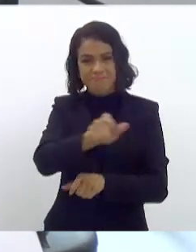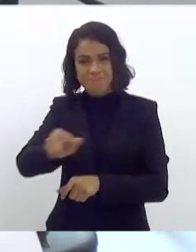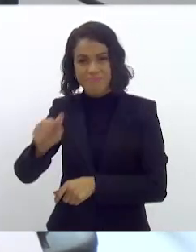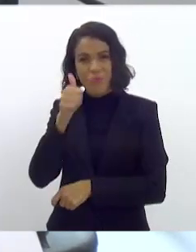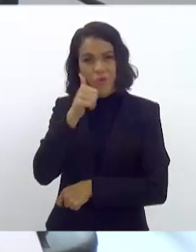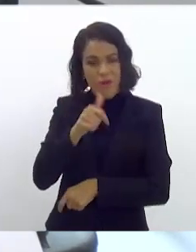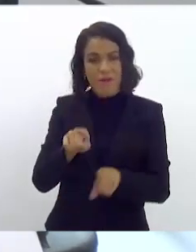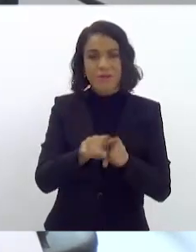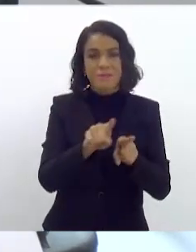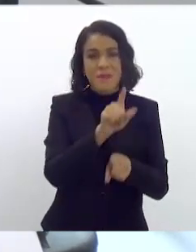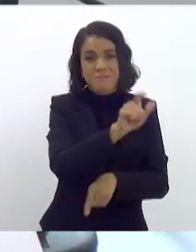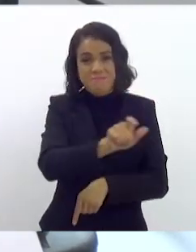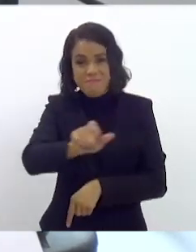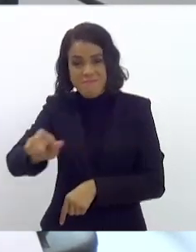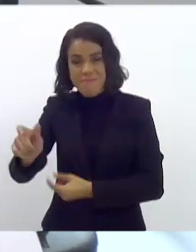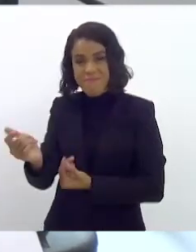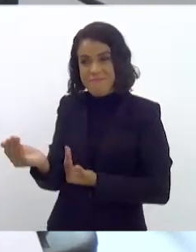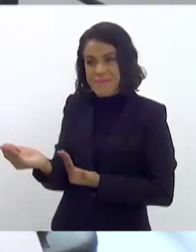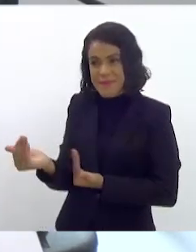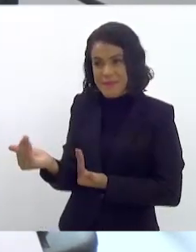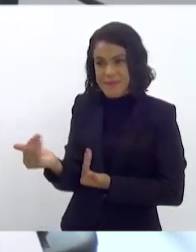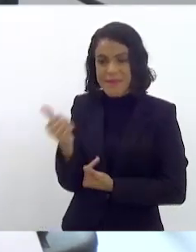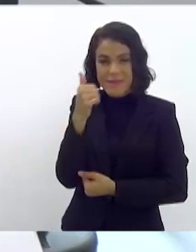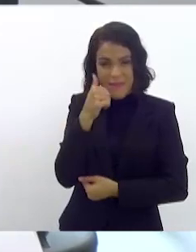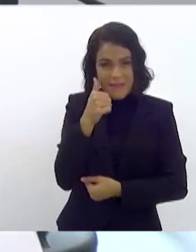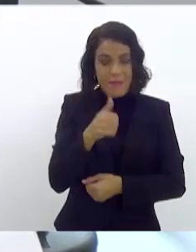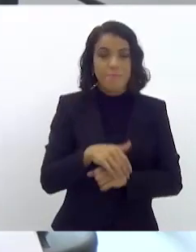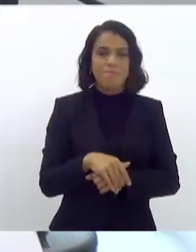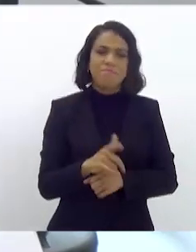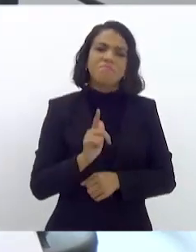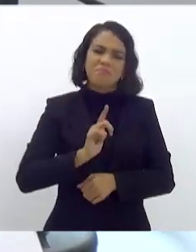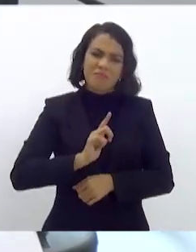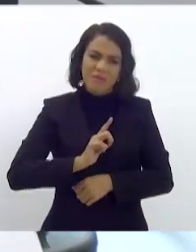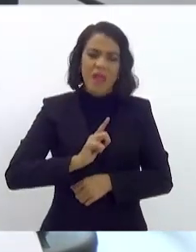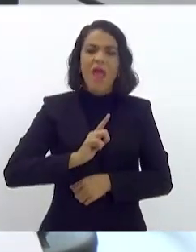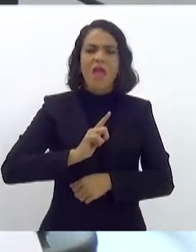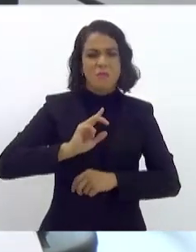a essas meninas. Nós sabemos que haverá muito